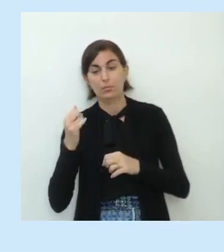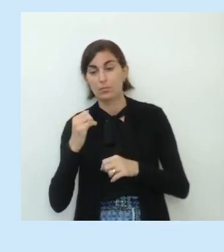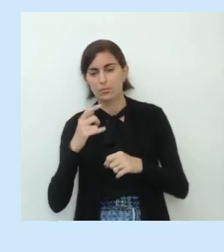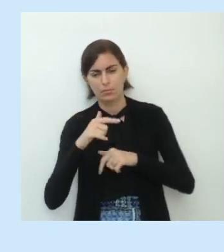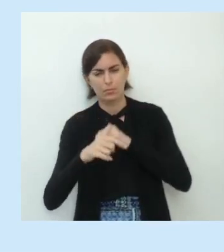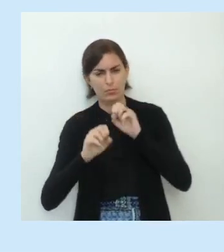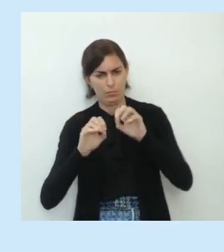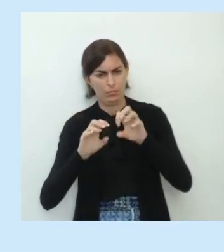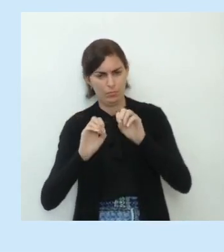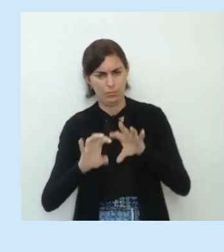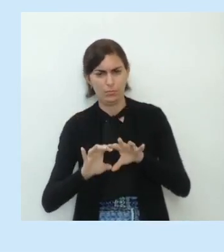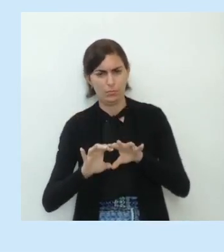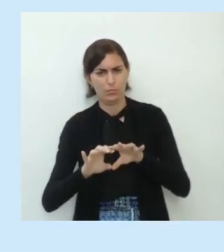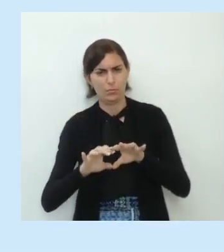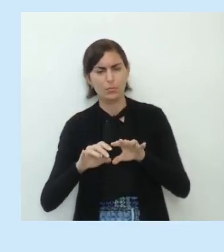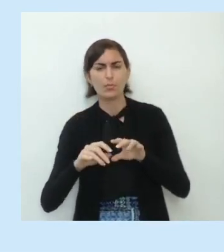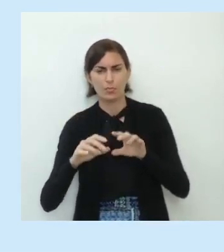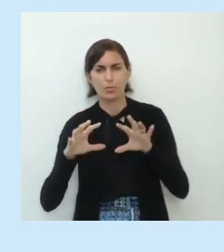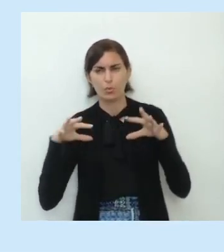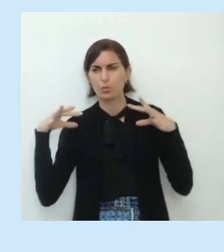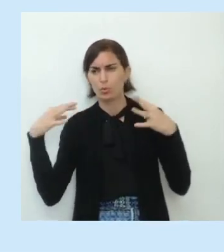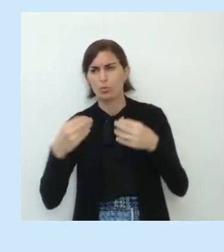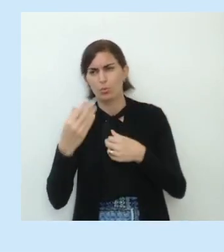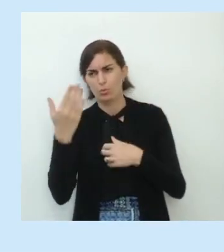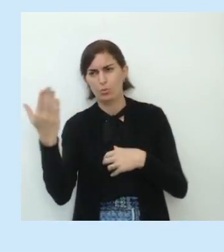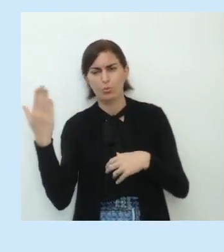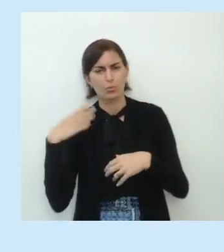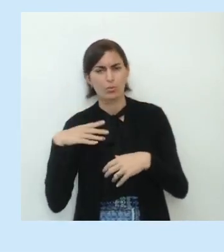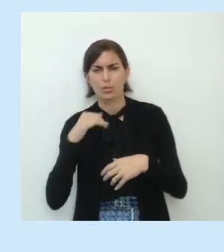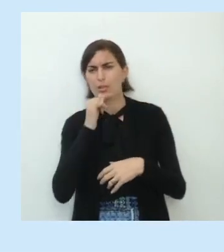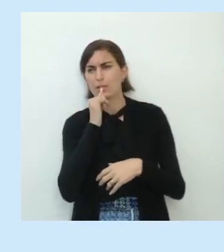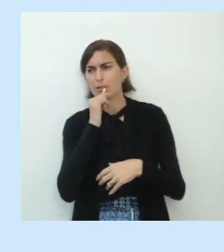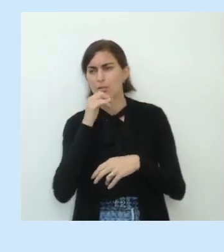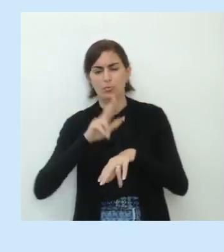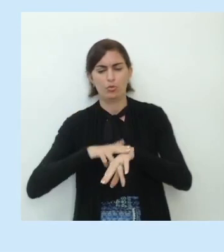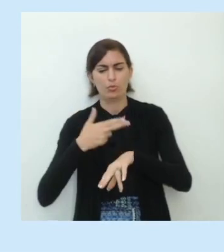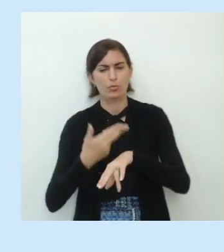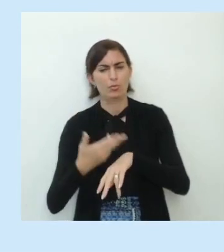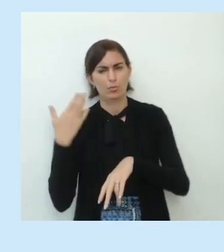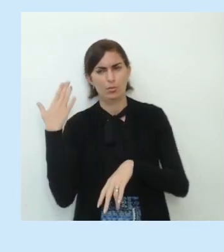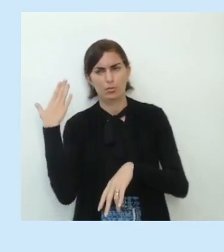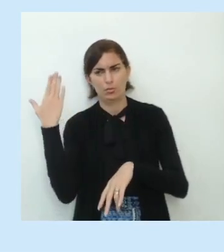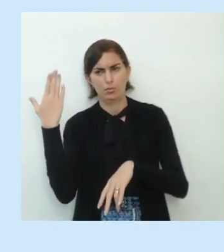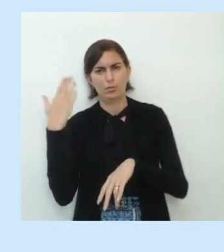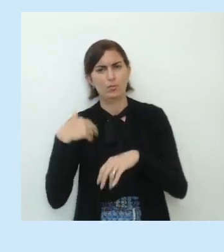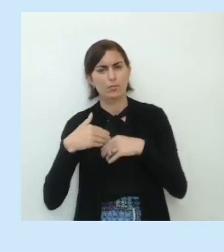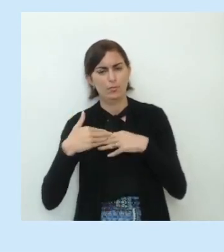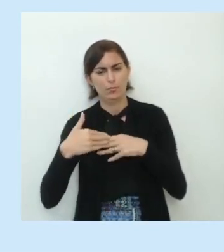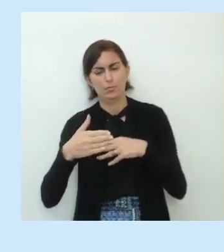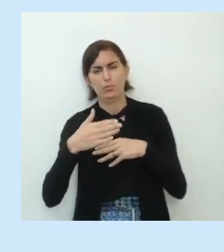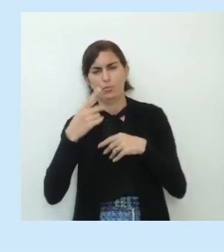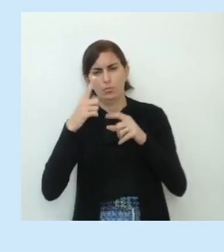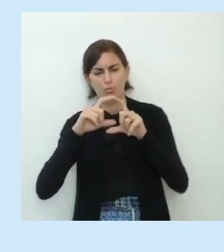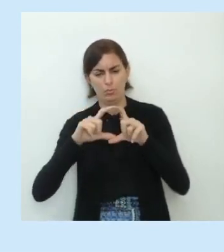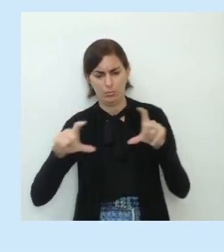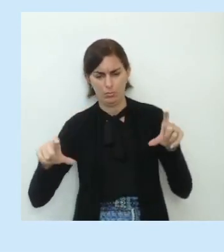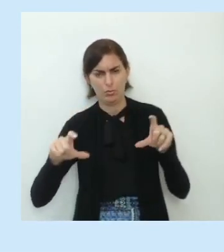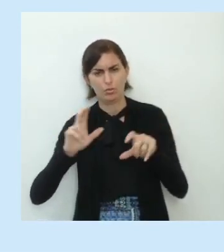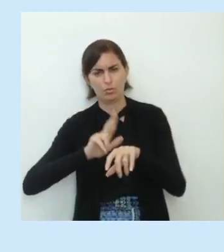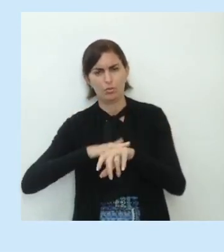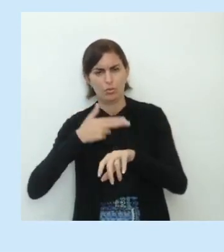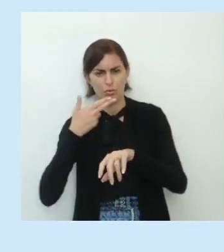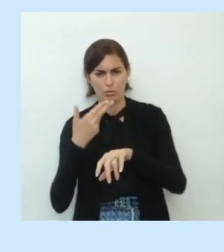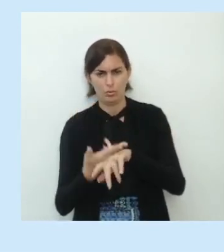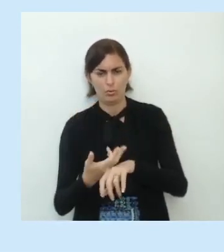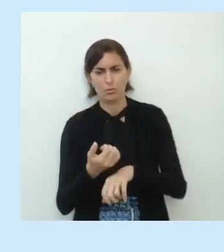for trabalhar, por exemplo, parte todo, pode estar esse exemplo do chocolate aí, ó. Você vai partir um tablet do